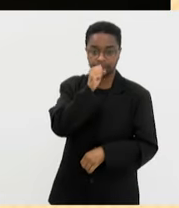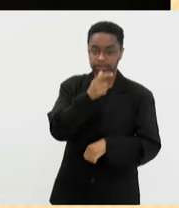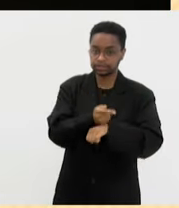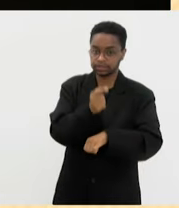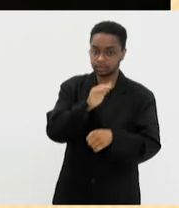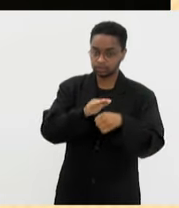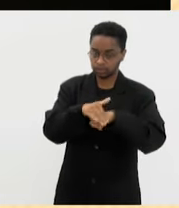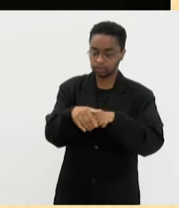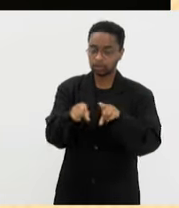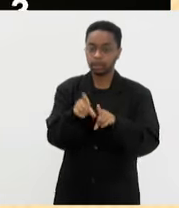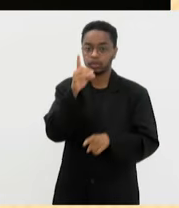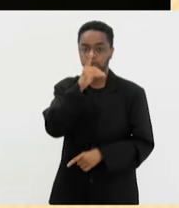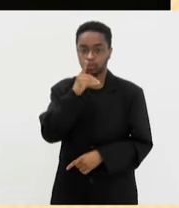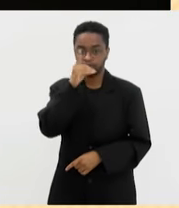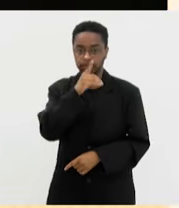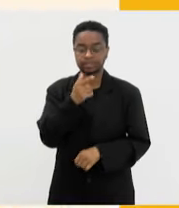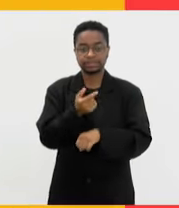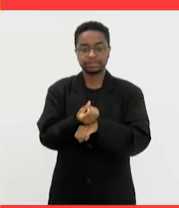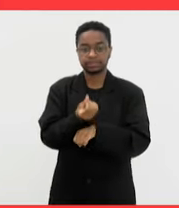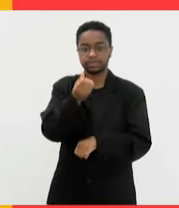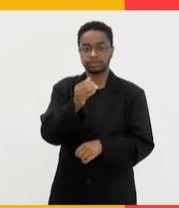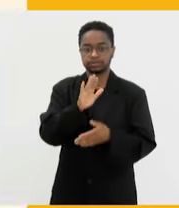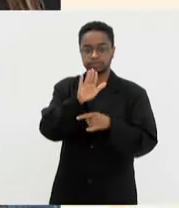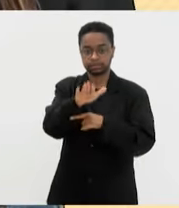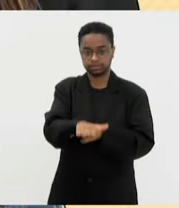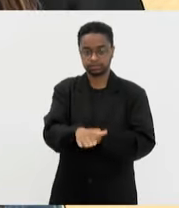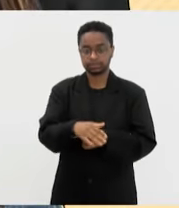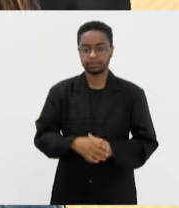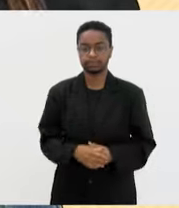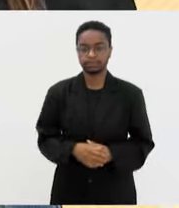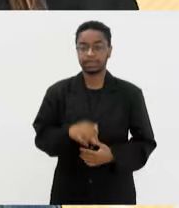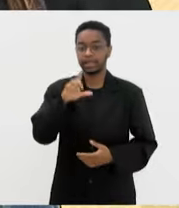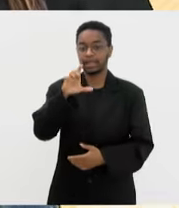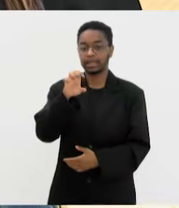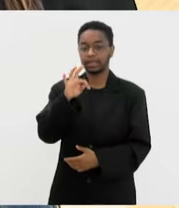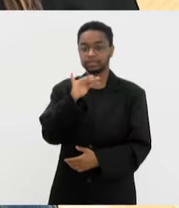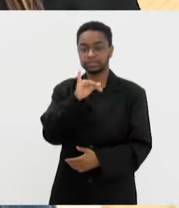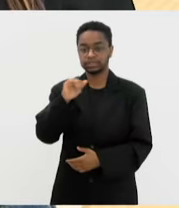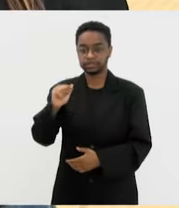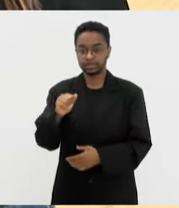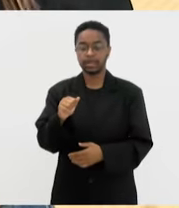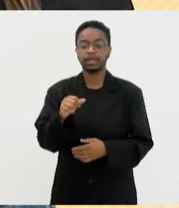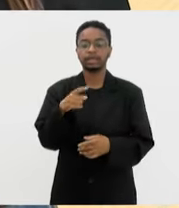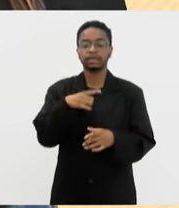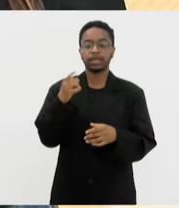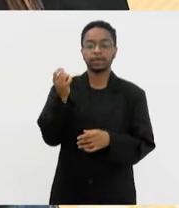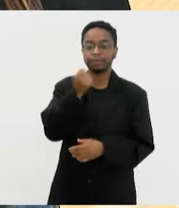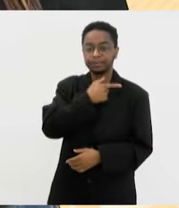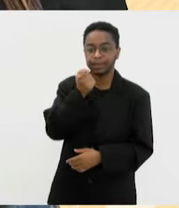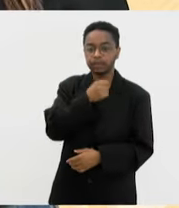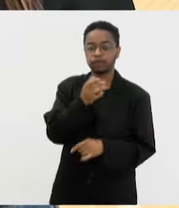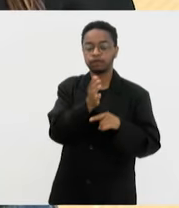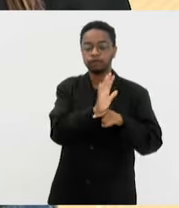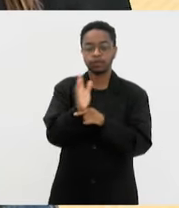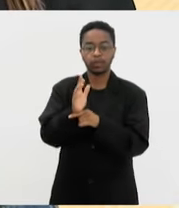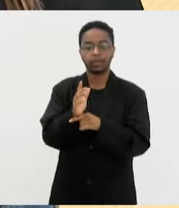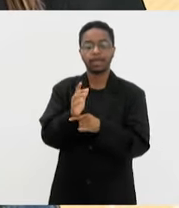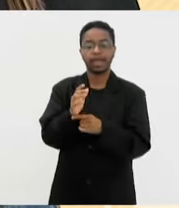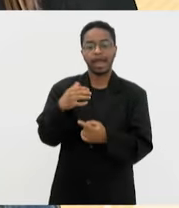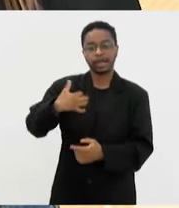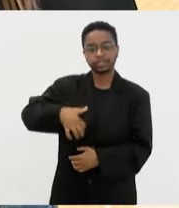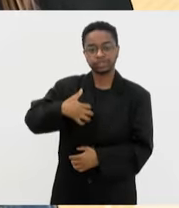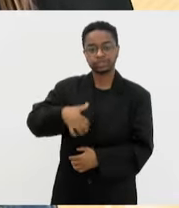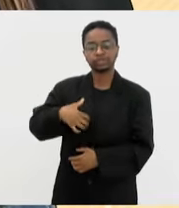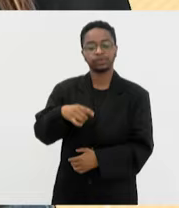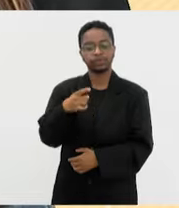noite, e aos domingos, às 6 da tarde. Com Letícia Colim e Michel Melamed, a comédia Um Filme Argentino promete